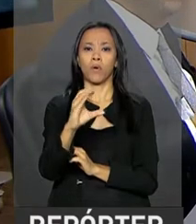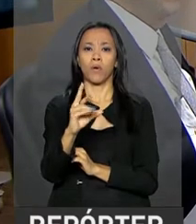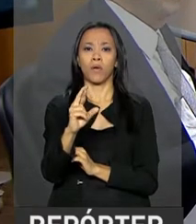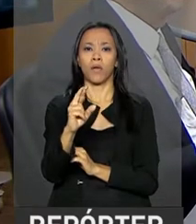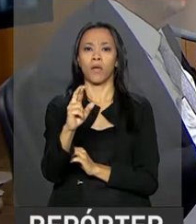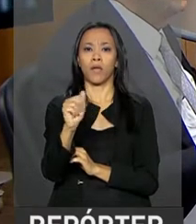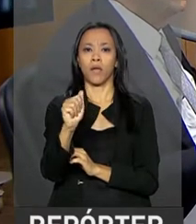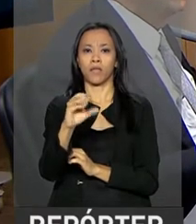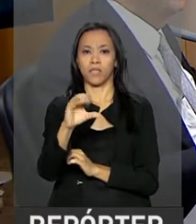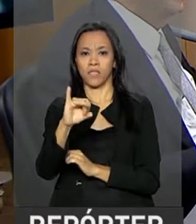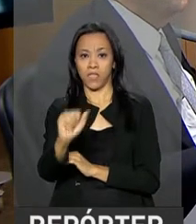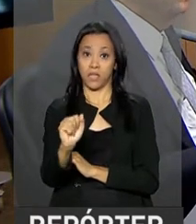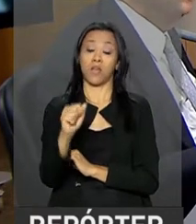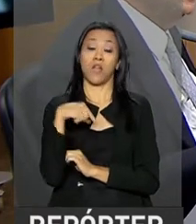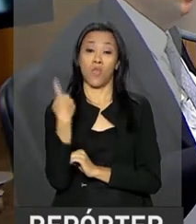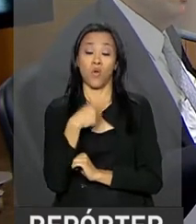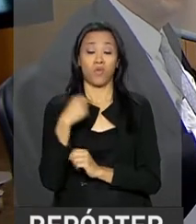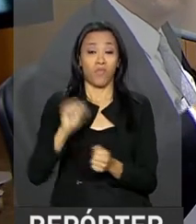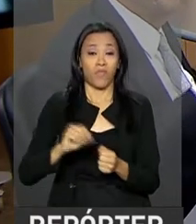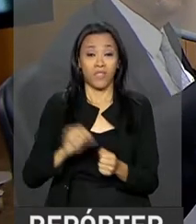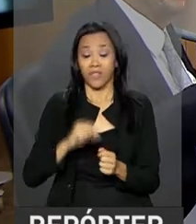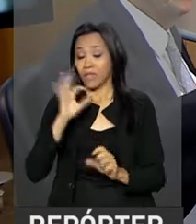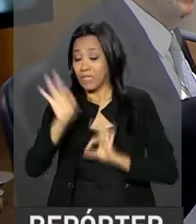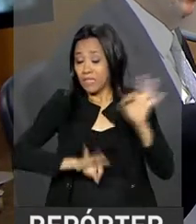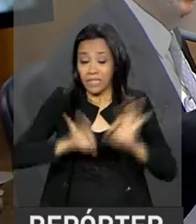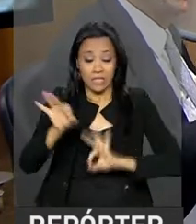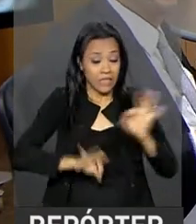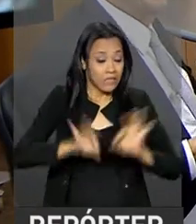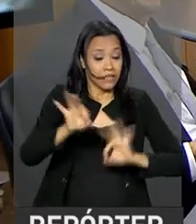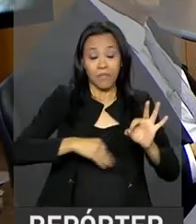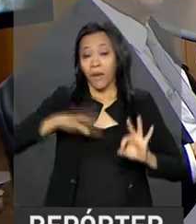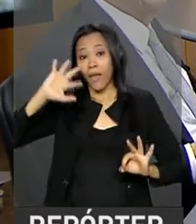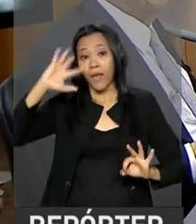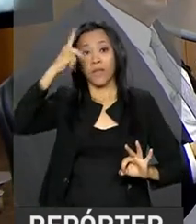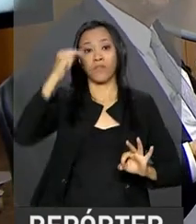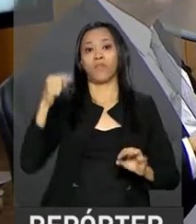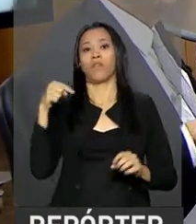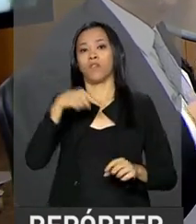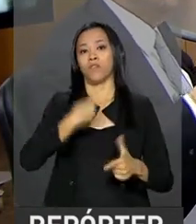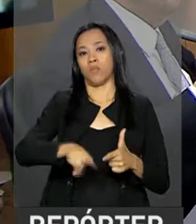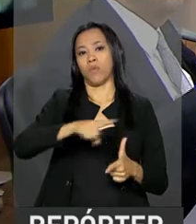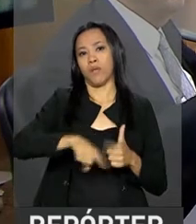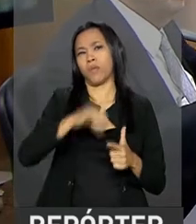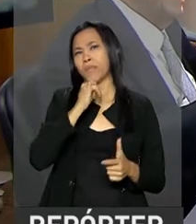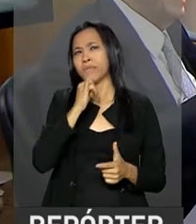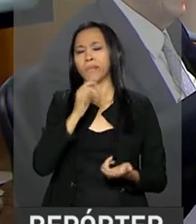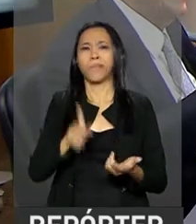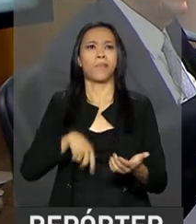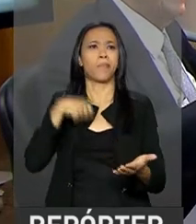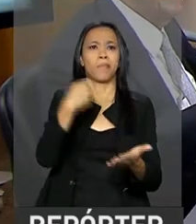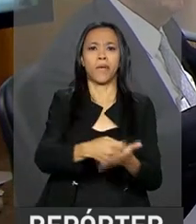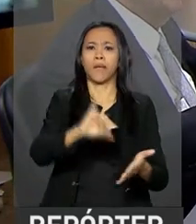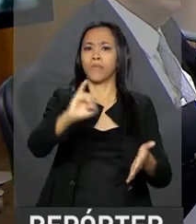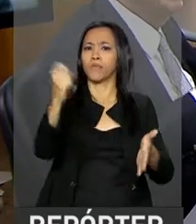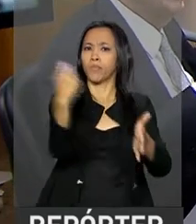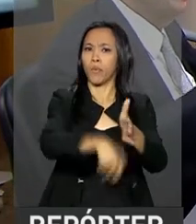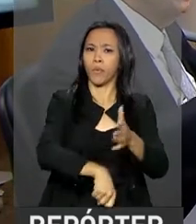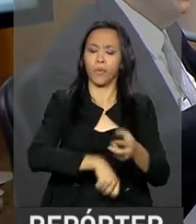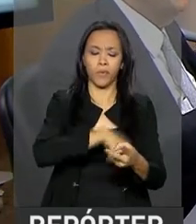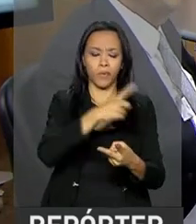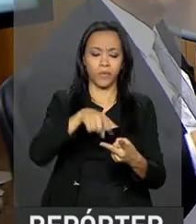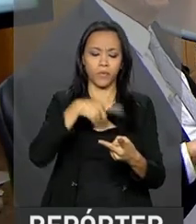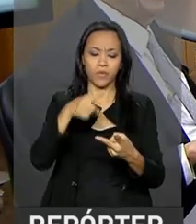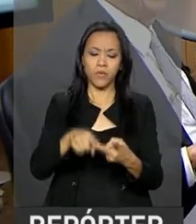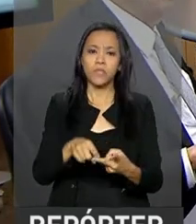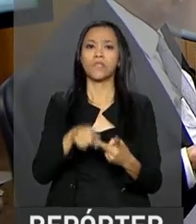enorme resolver esse problema por exemplo na área de pagamento de imposto na área indicar mudança de